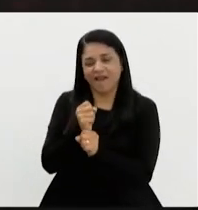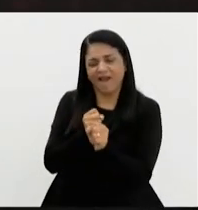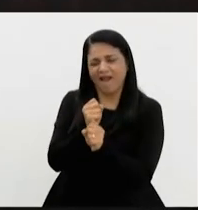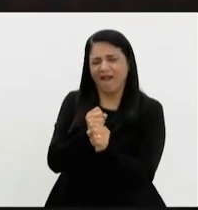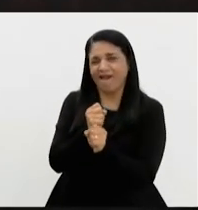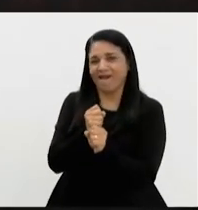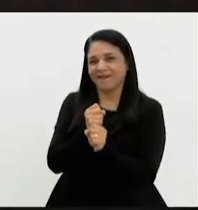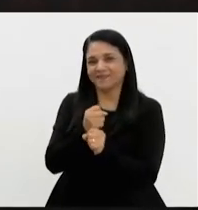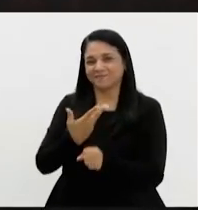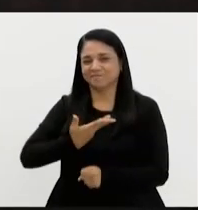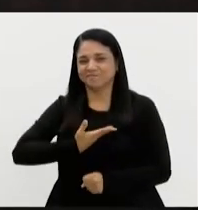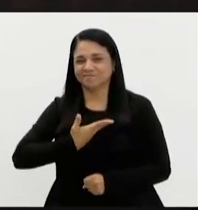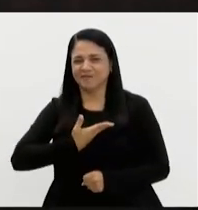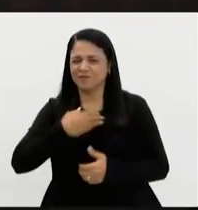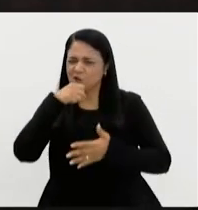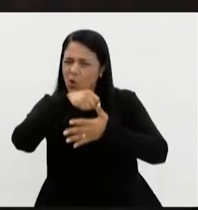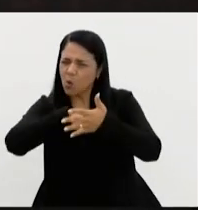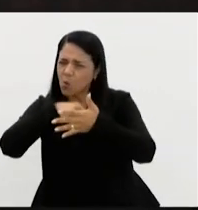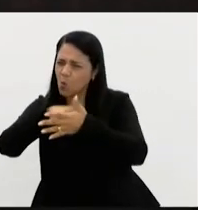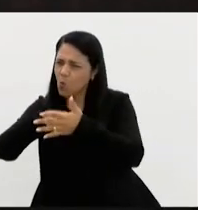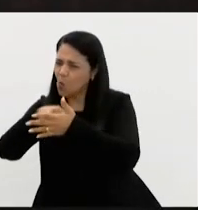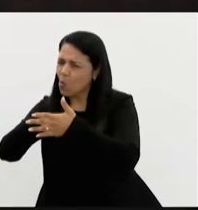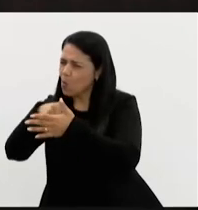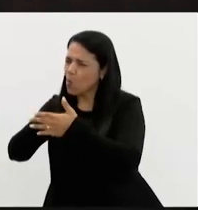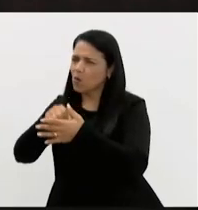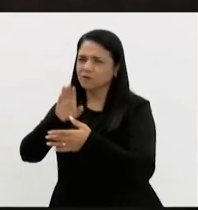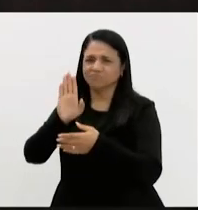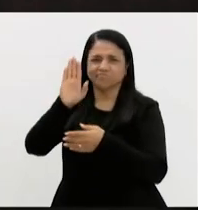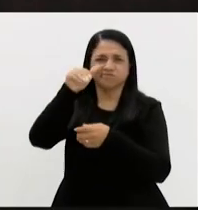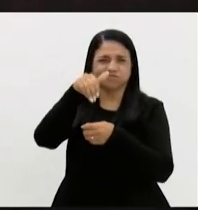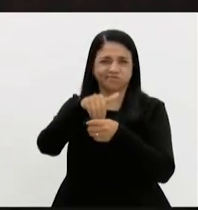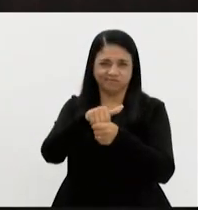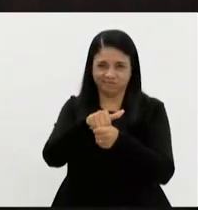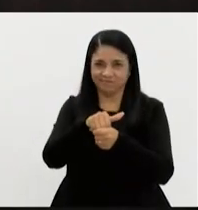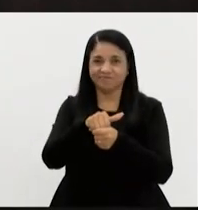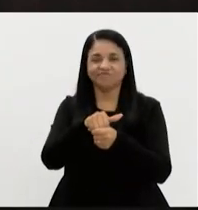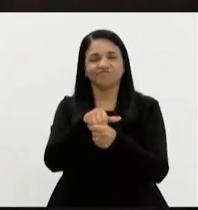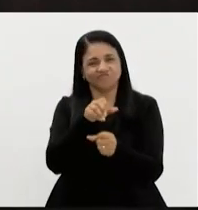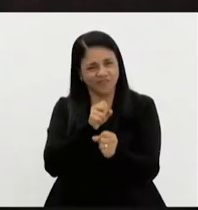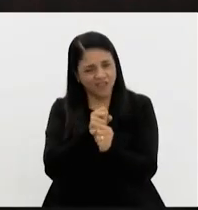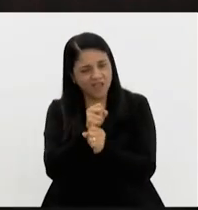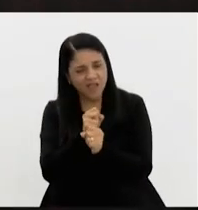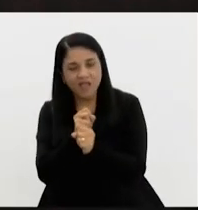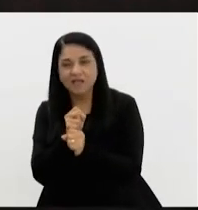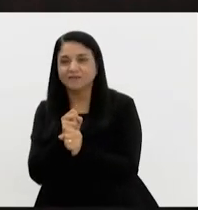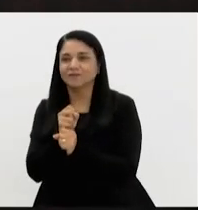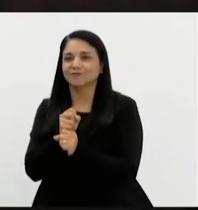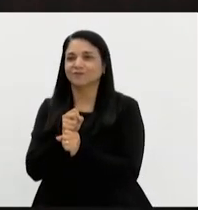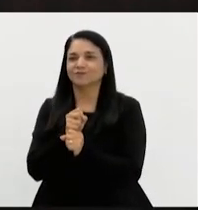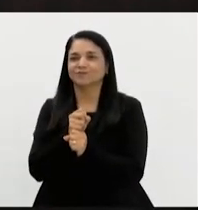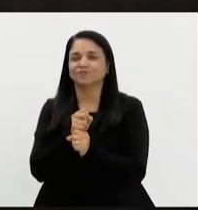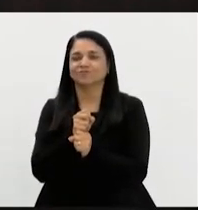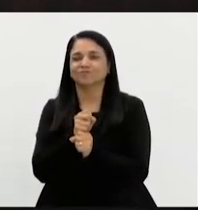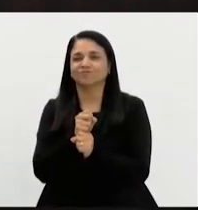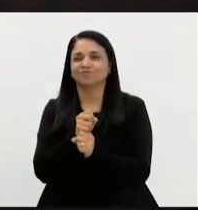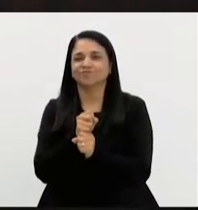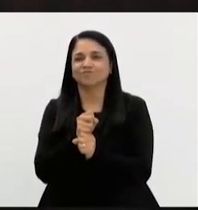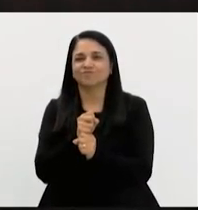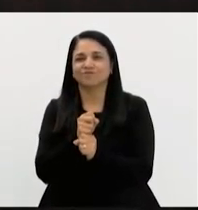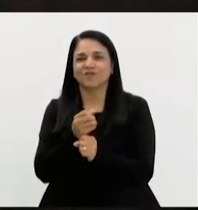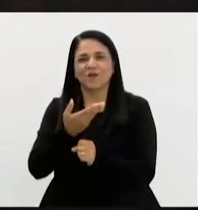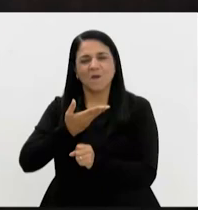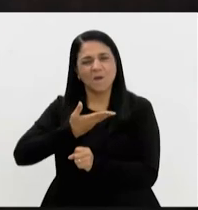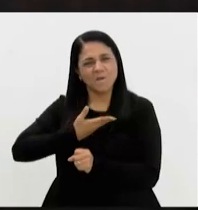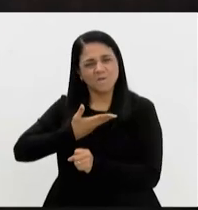colega de lutas eleitorais de muitos anos eh minha interlocutora